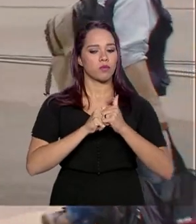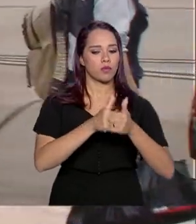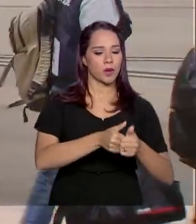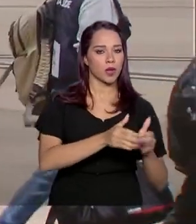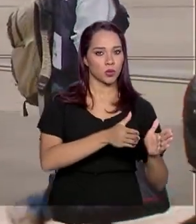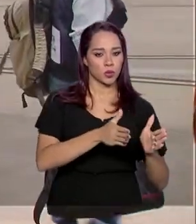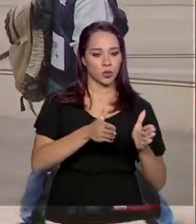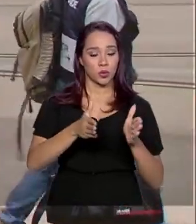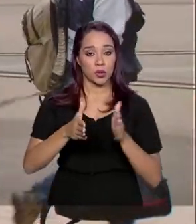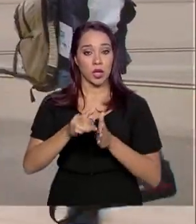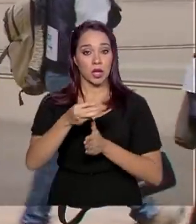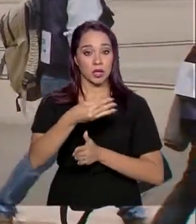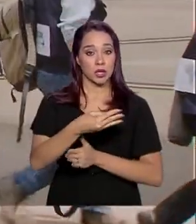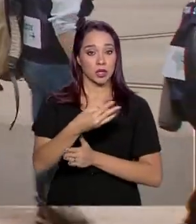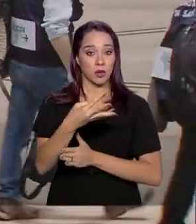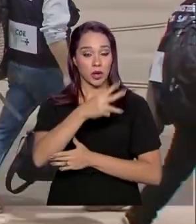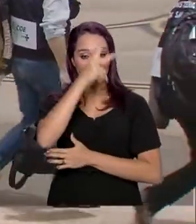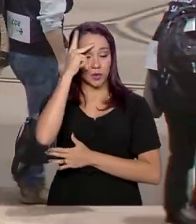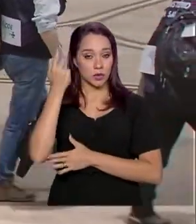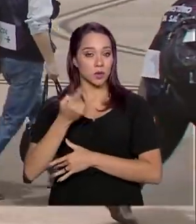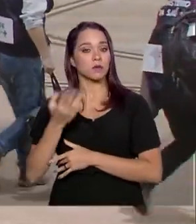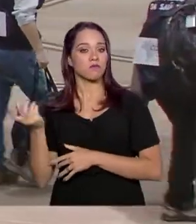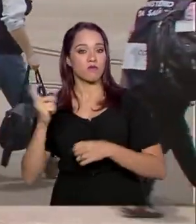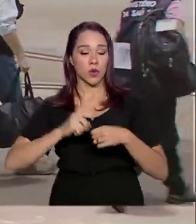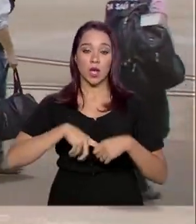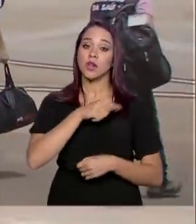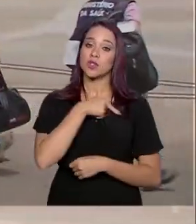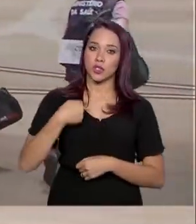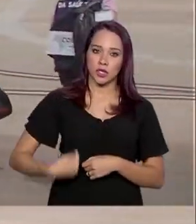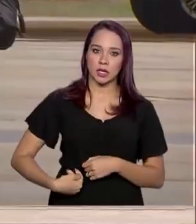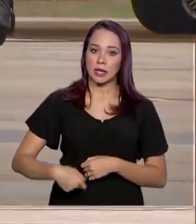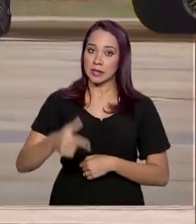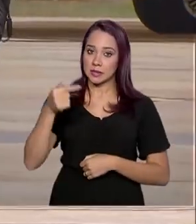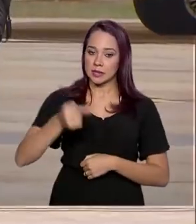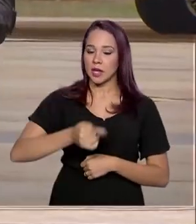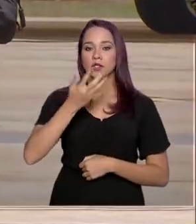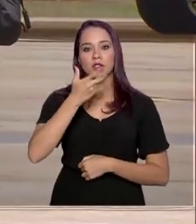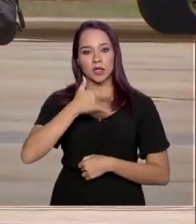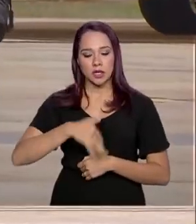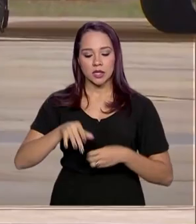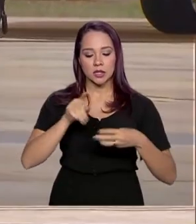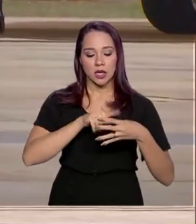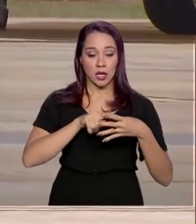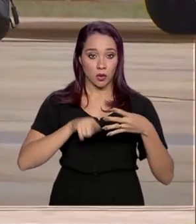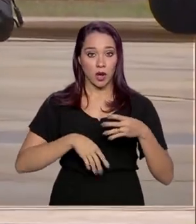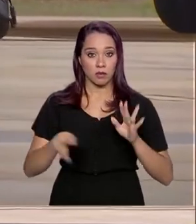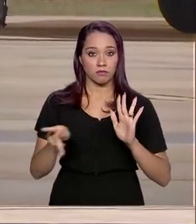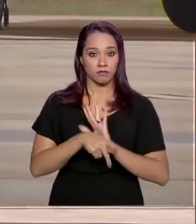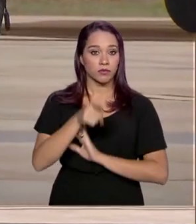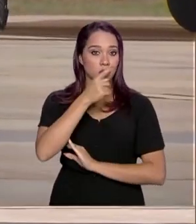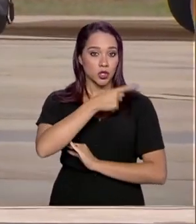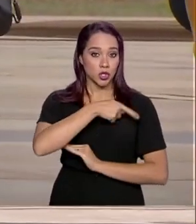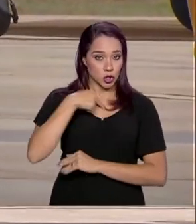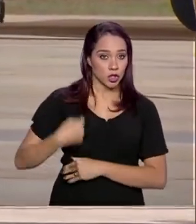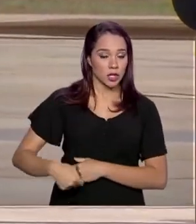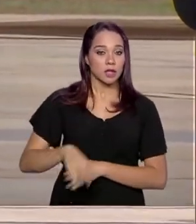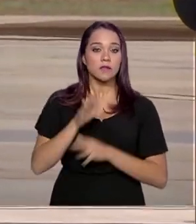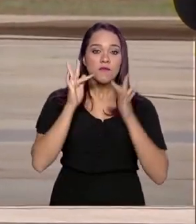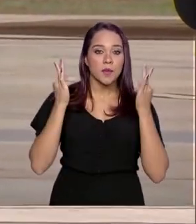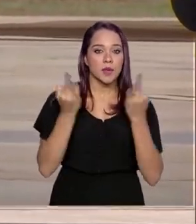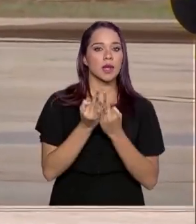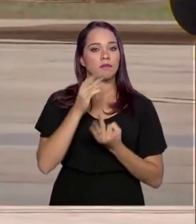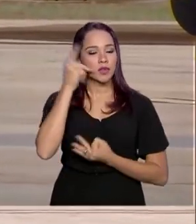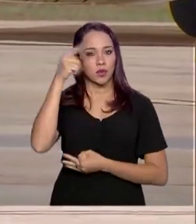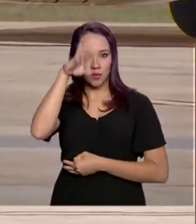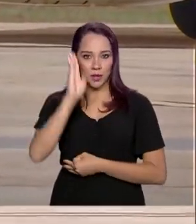trajeto. 34 pessoas devem retornar da China. 7 são crianças e 4 são chineses familiares desses